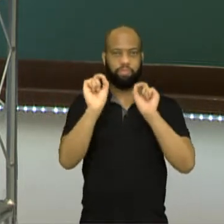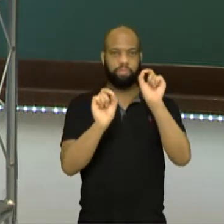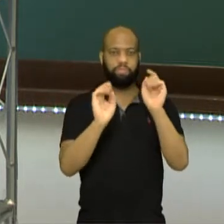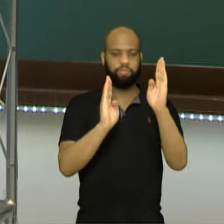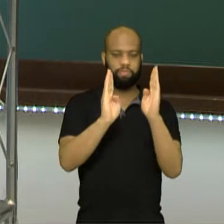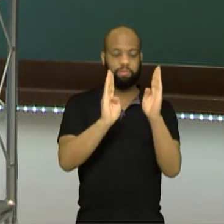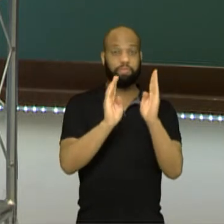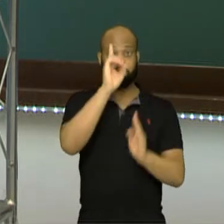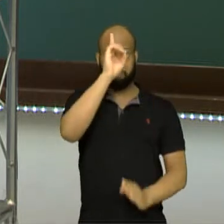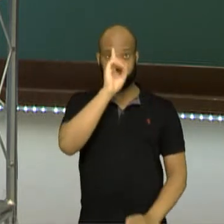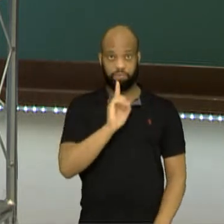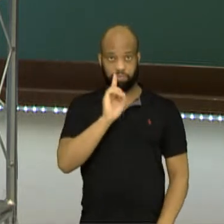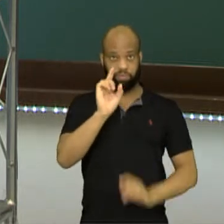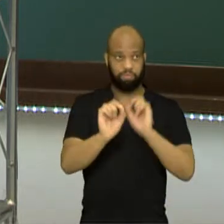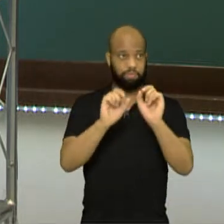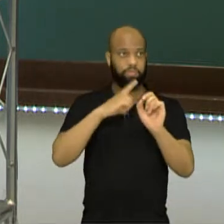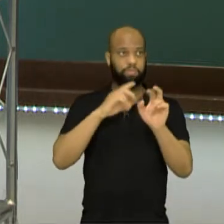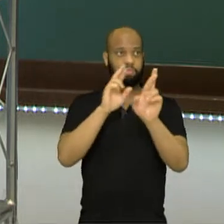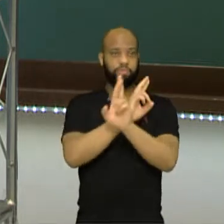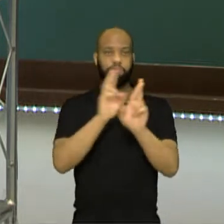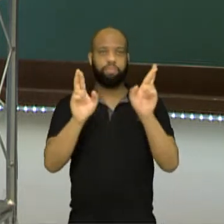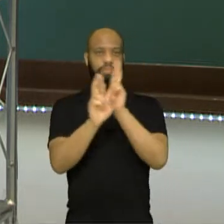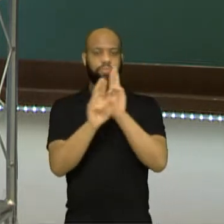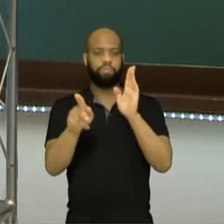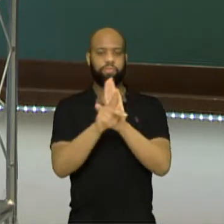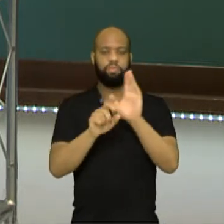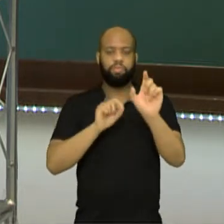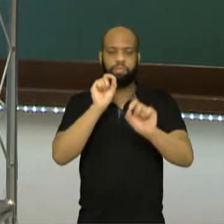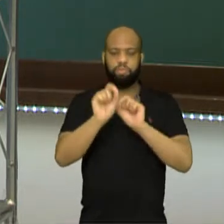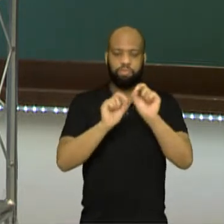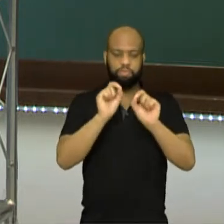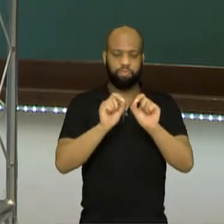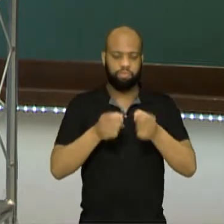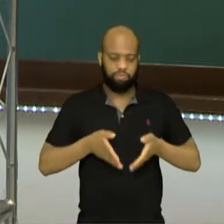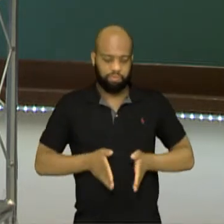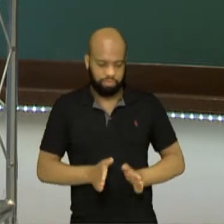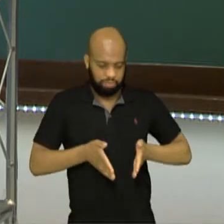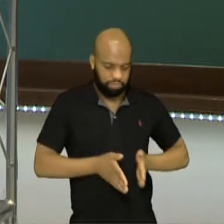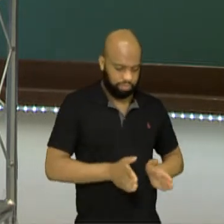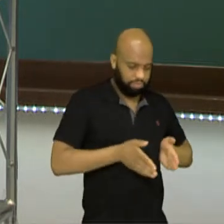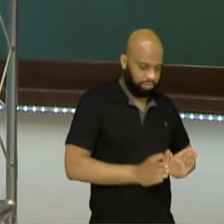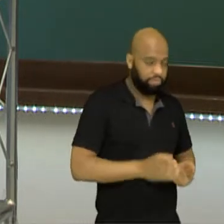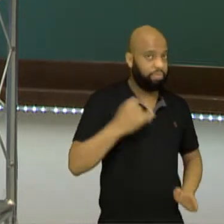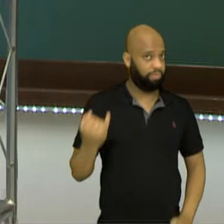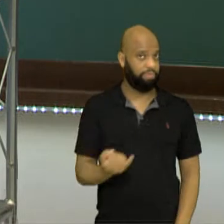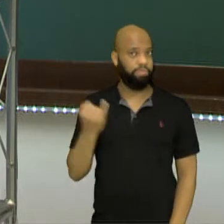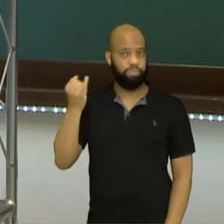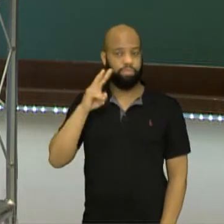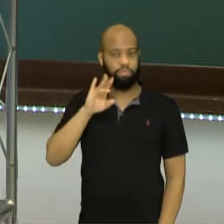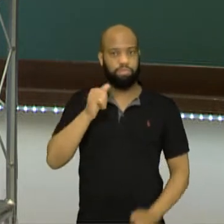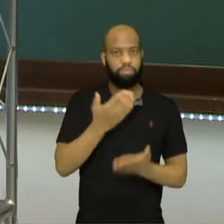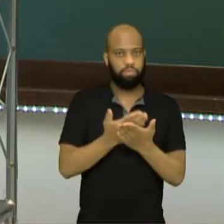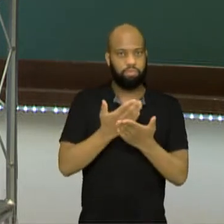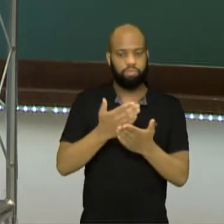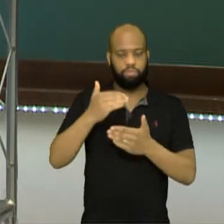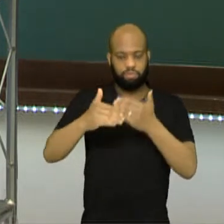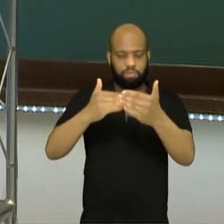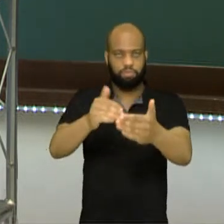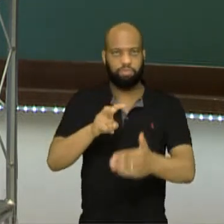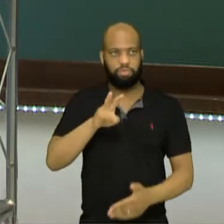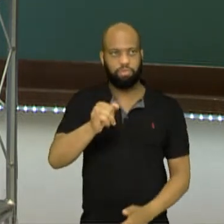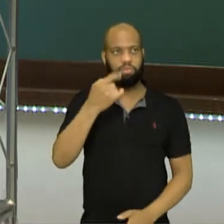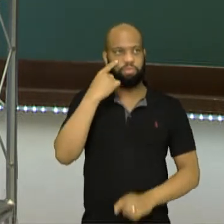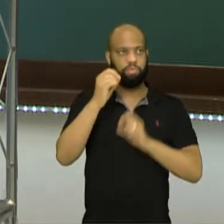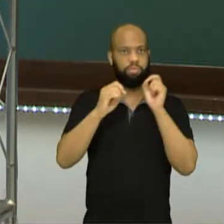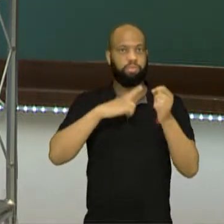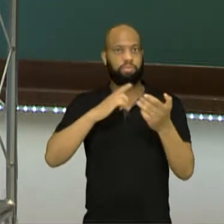é a relação dele com a existência da nossa espécie? Quer dizer, ele é fundamental, né? A gente vai entender ele na sequência aqui. Você pode ver que